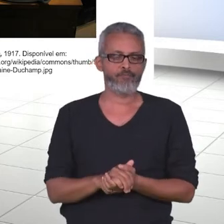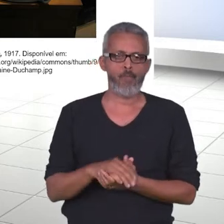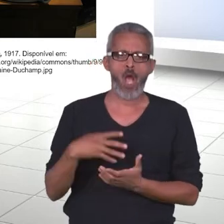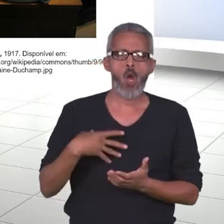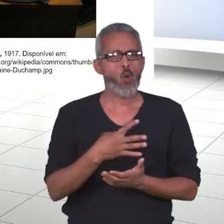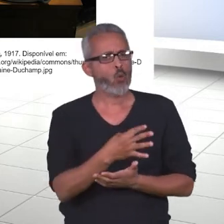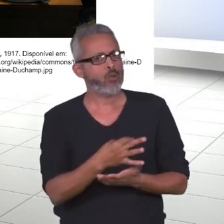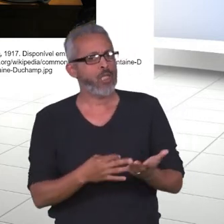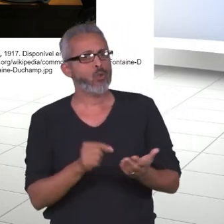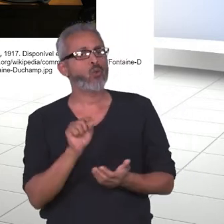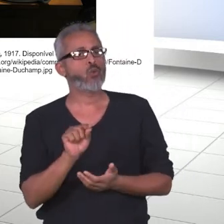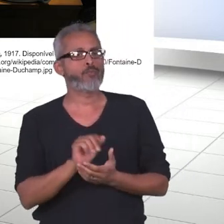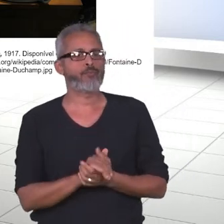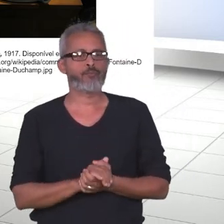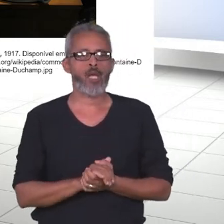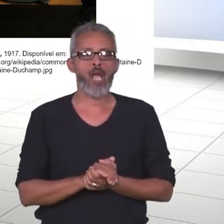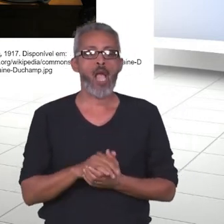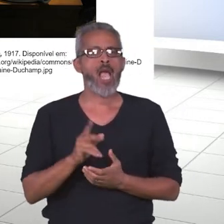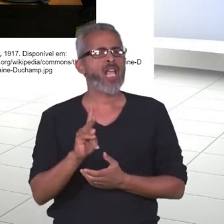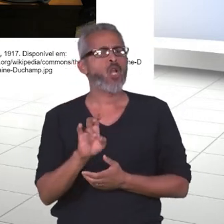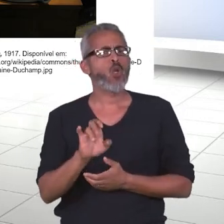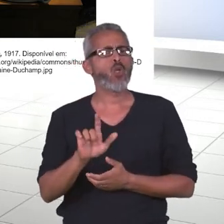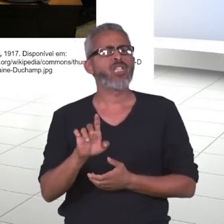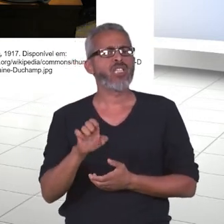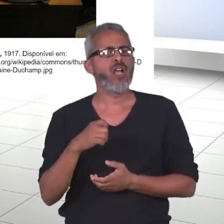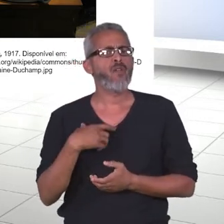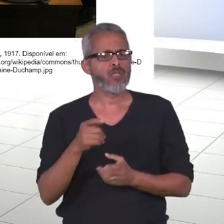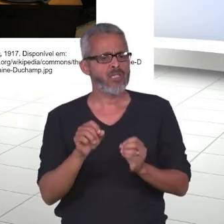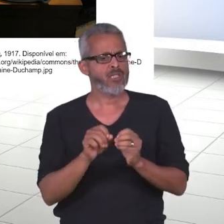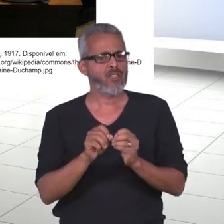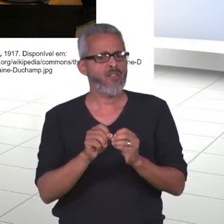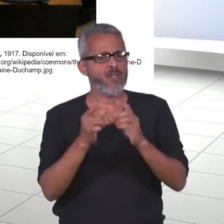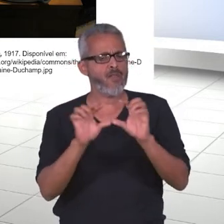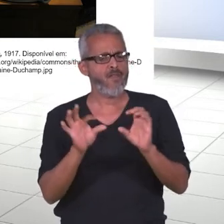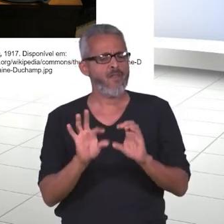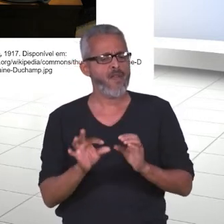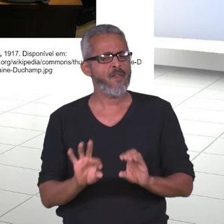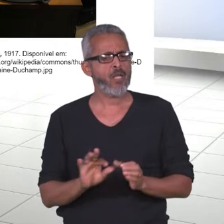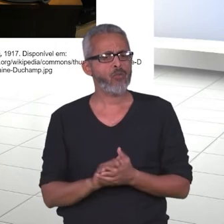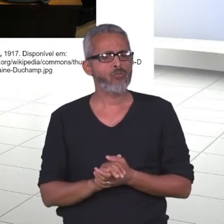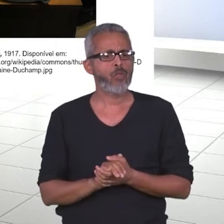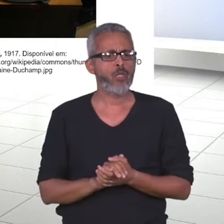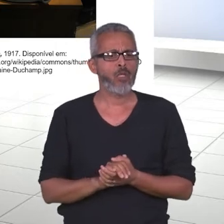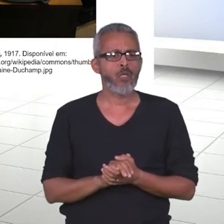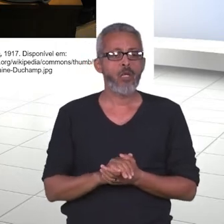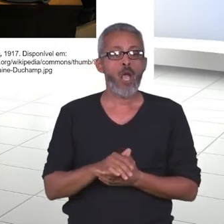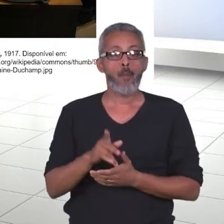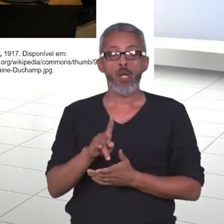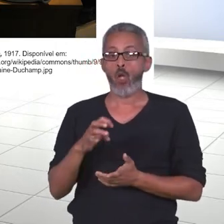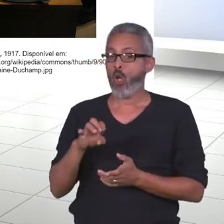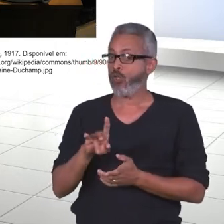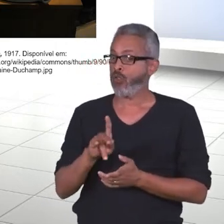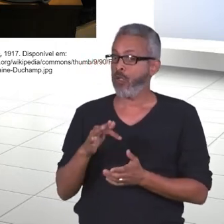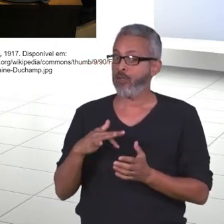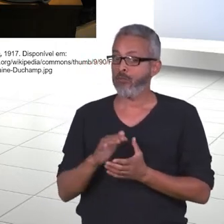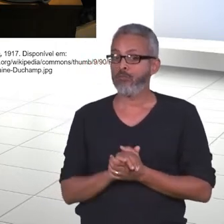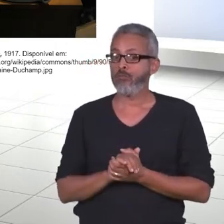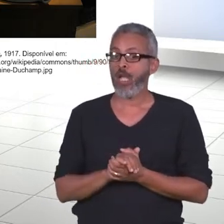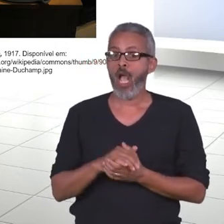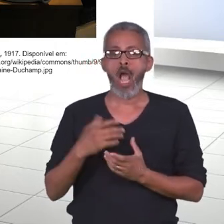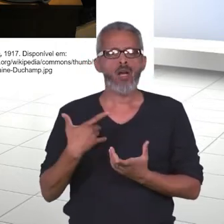destruição. Para eles, destruir era uma forma de criar. Suas artes são conhecidas